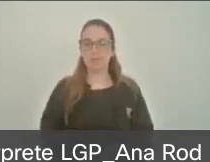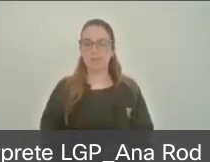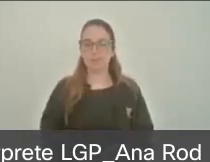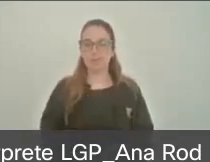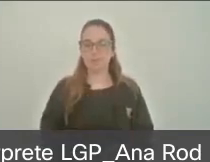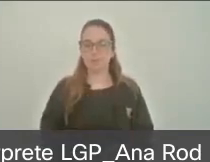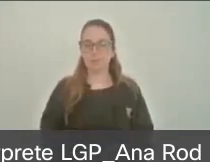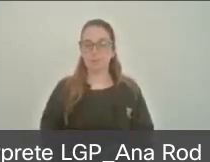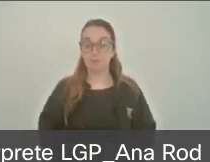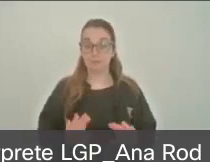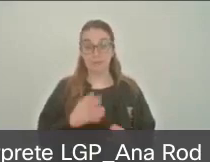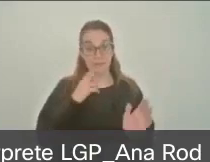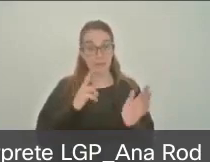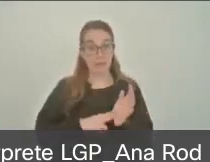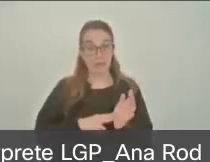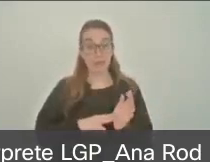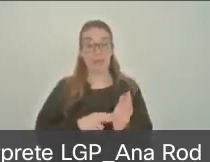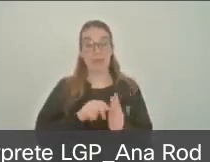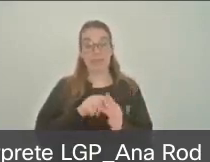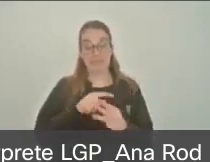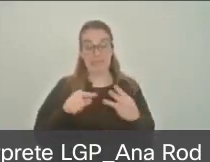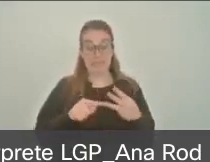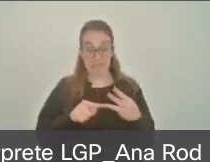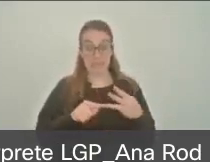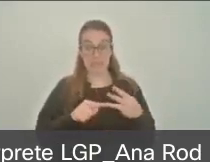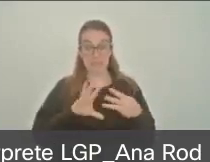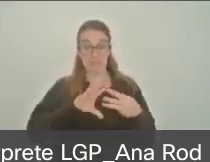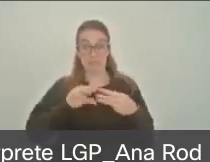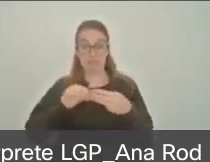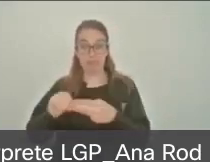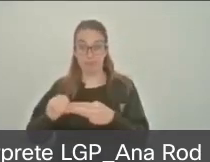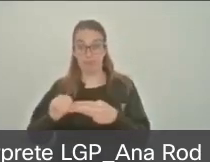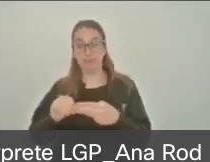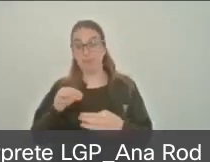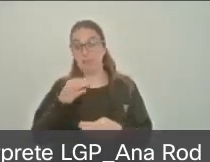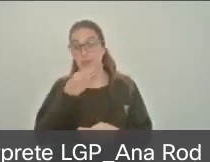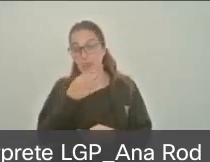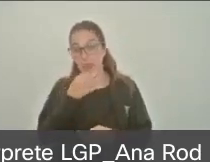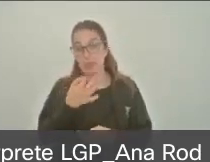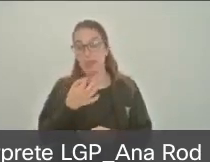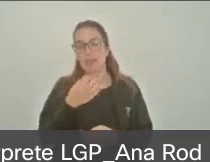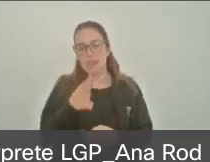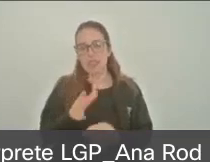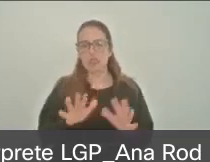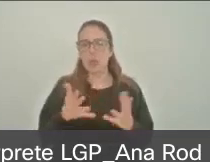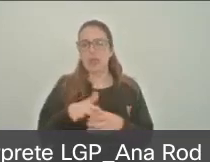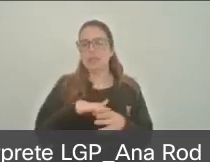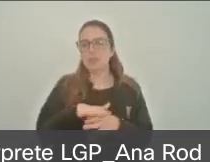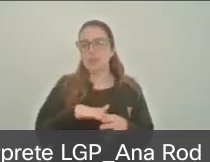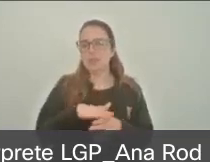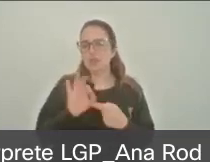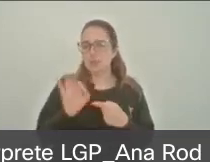De 21 de março. Na verdade, foram estes 3 primeiros diplomas que, pela primeira vez, identificaram as concretas situações em